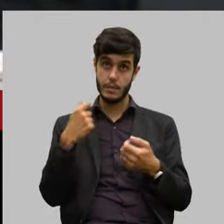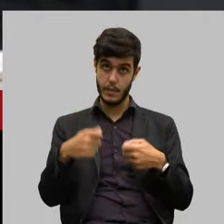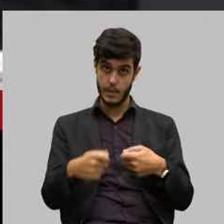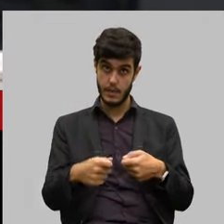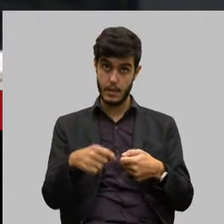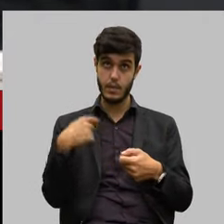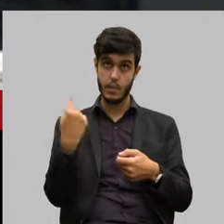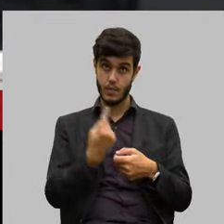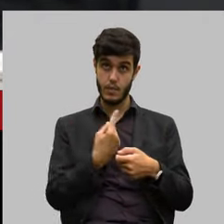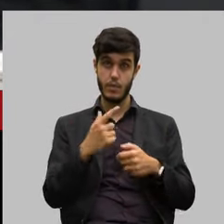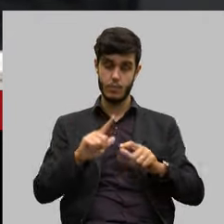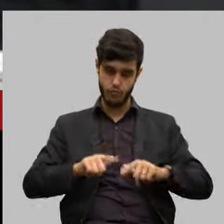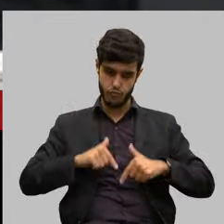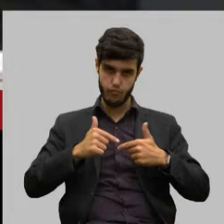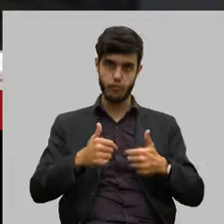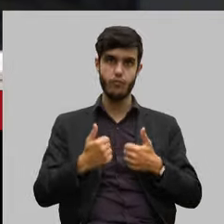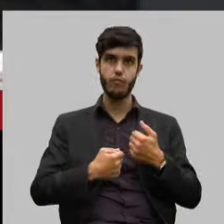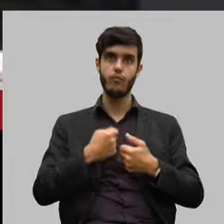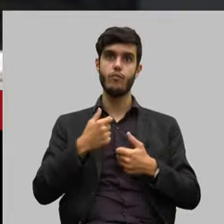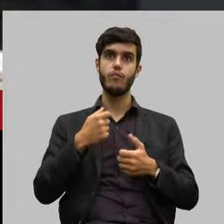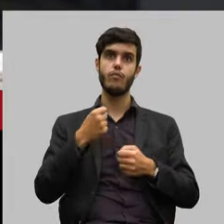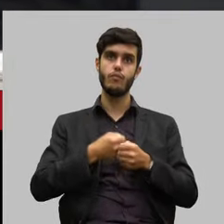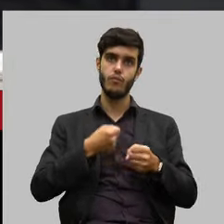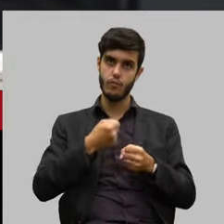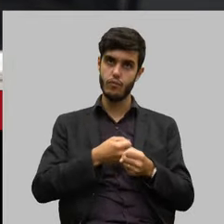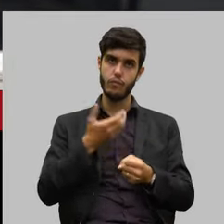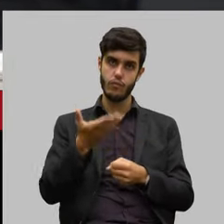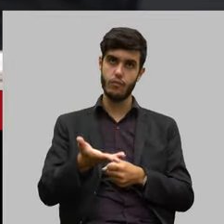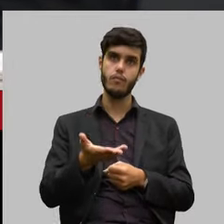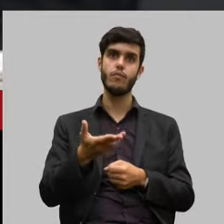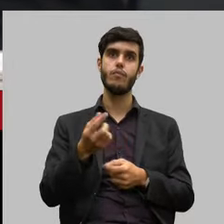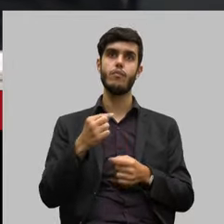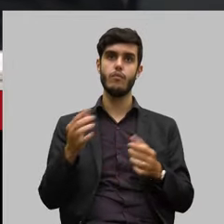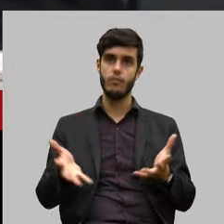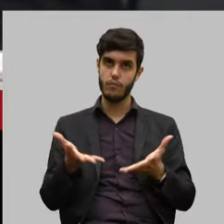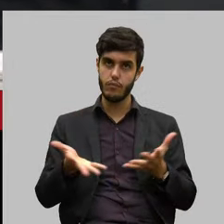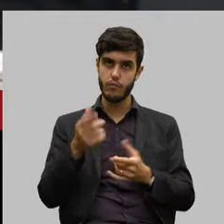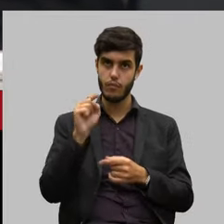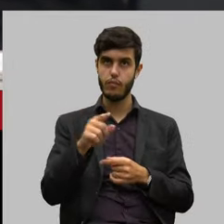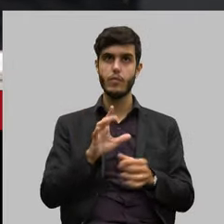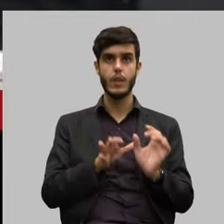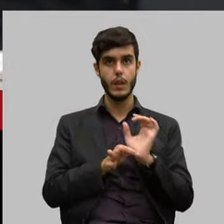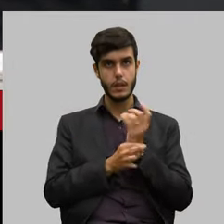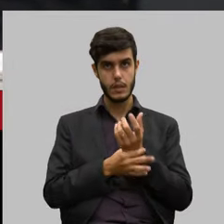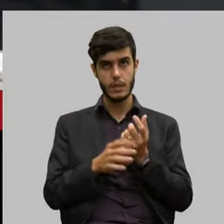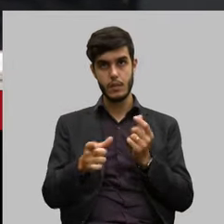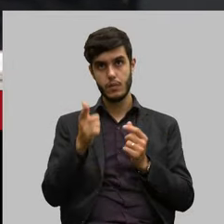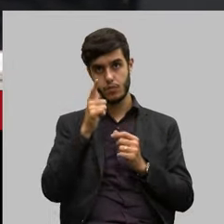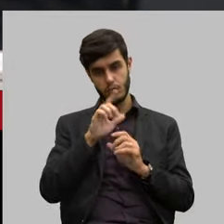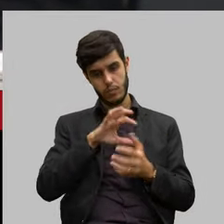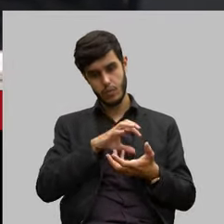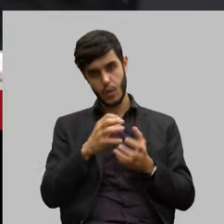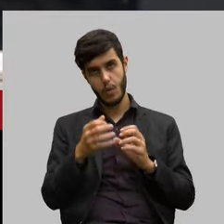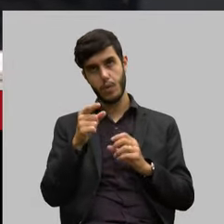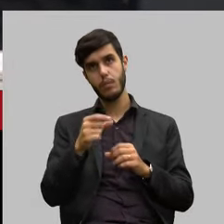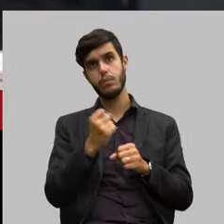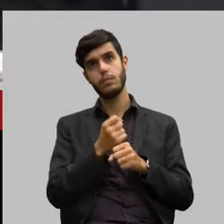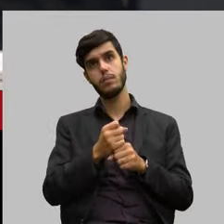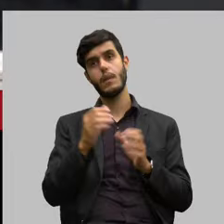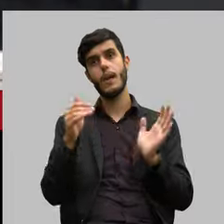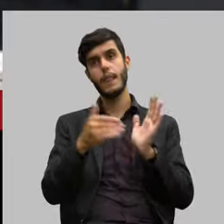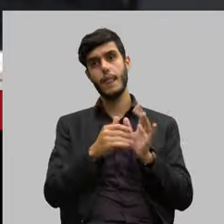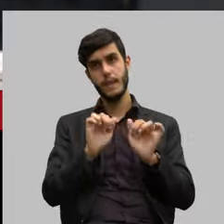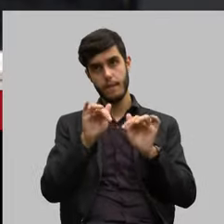gente né fazendo esse plag vão de alguma forma garantir a continuidade da obra até a sua